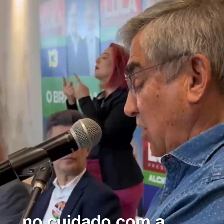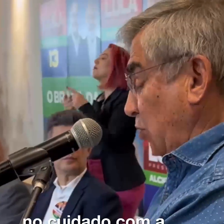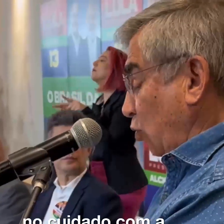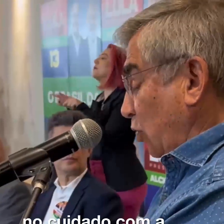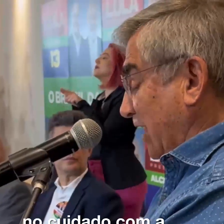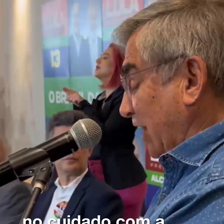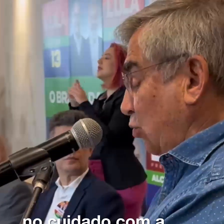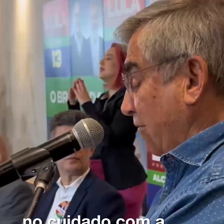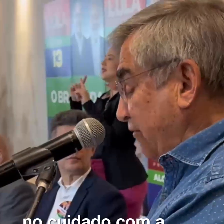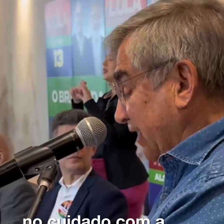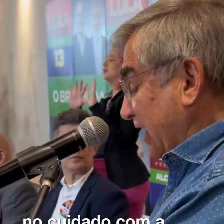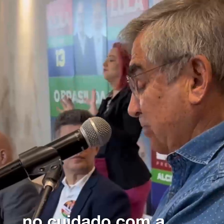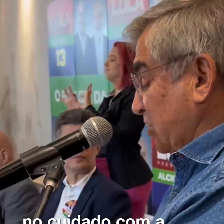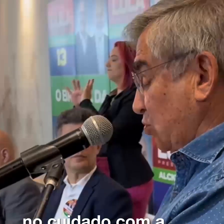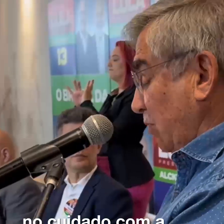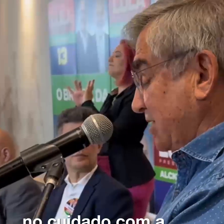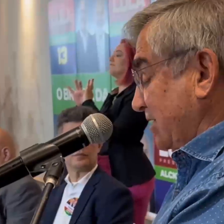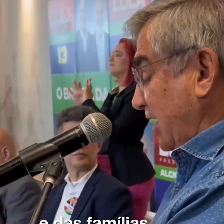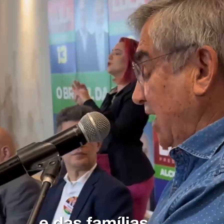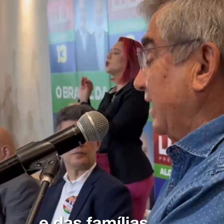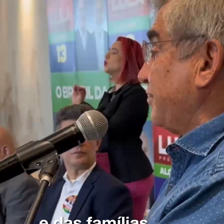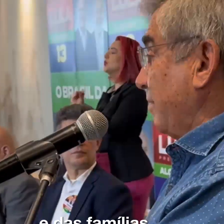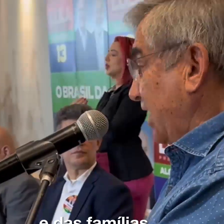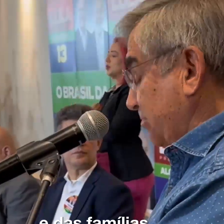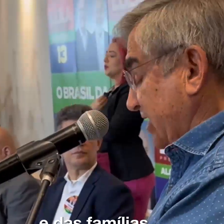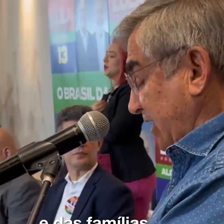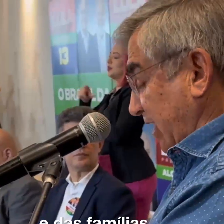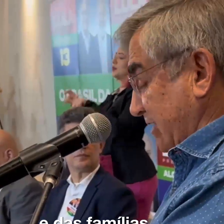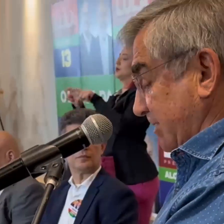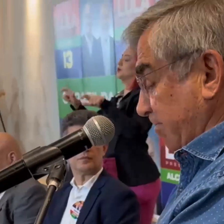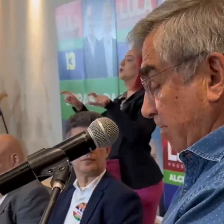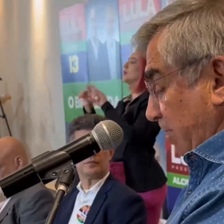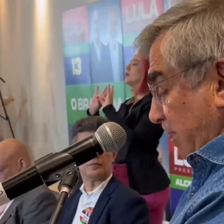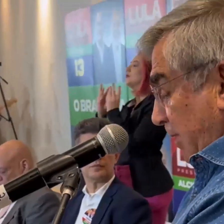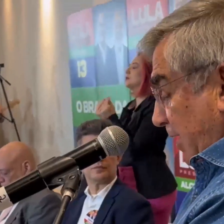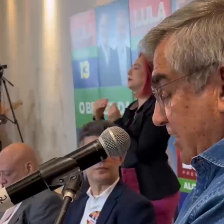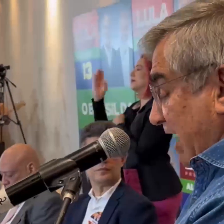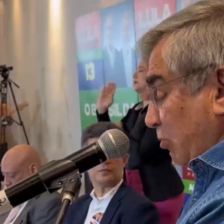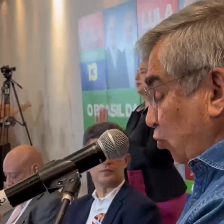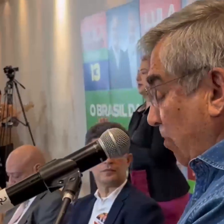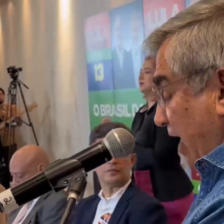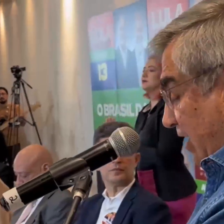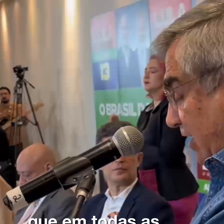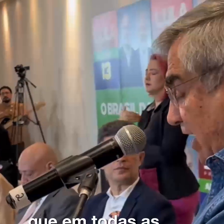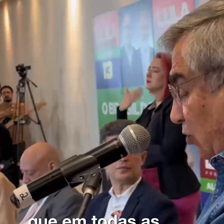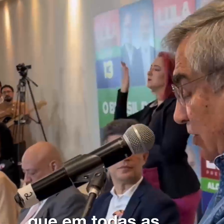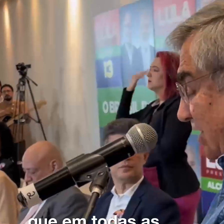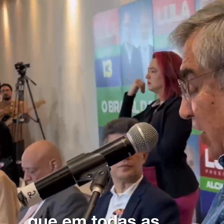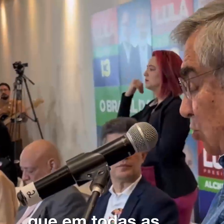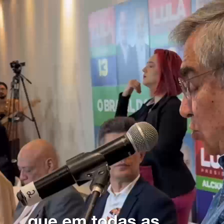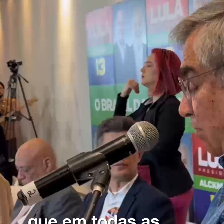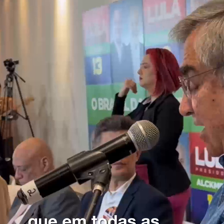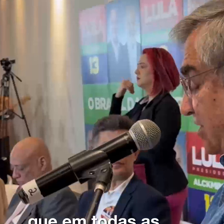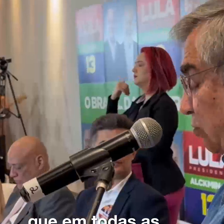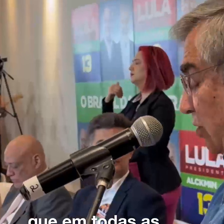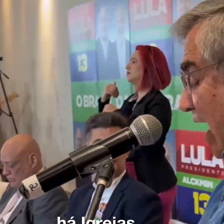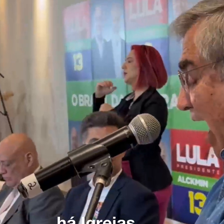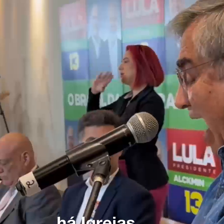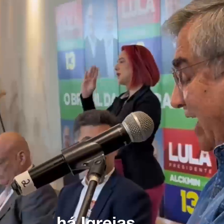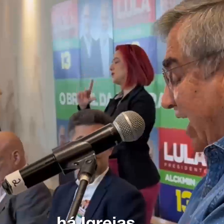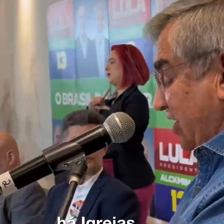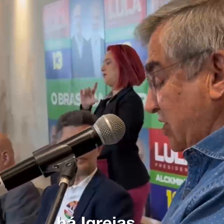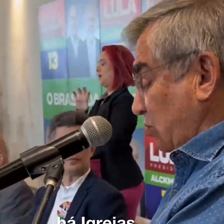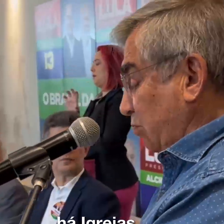as igrejas no Cuidado com a vida das pessoas e das famílias brasileiras sei muito bem em todas as regiões do Brasil